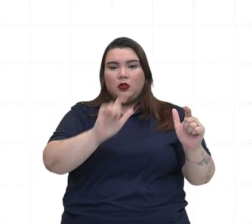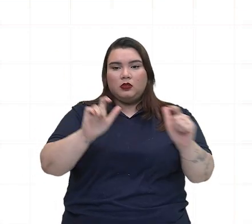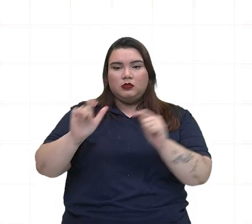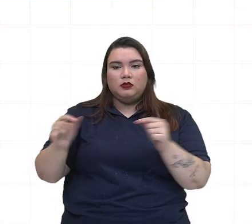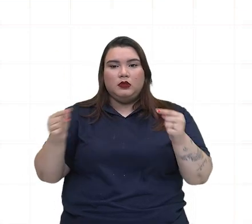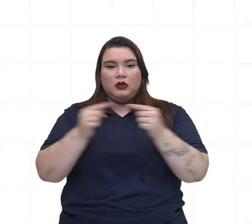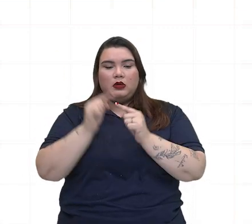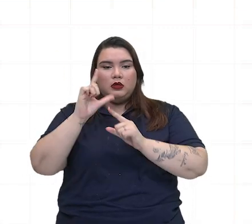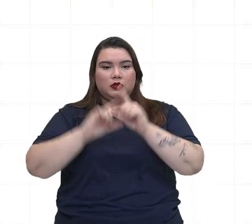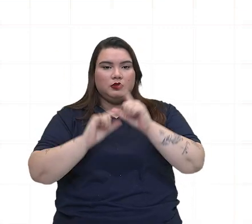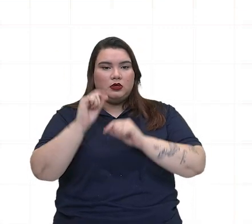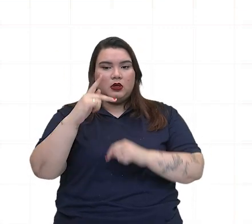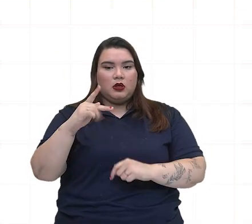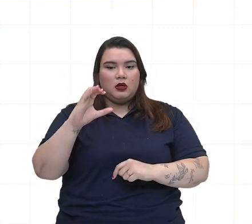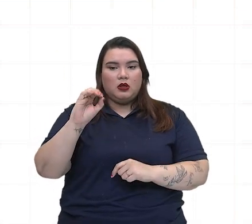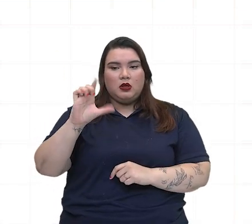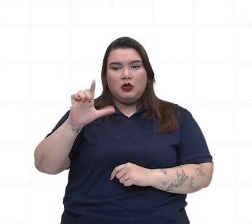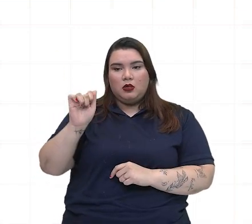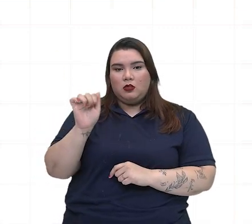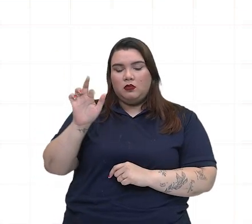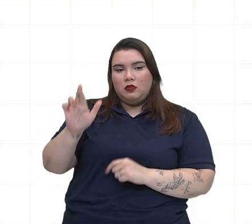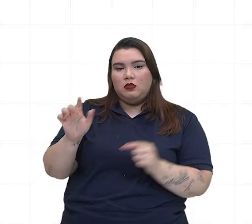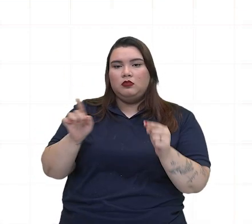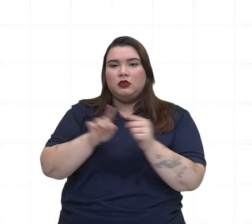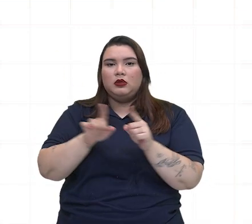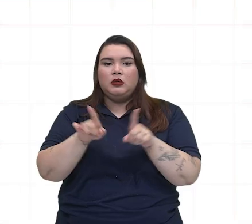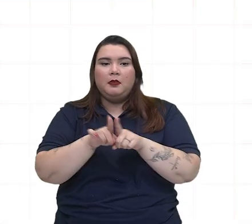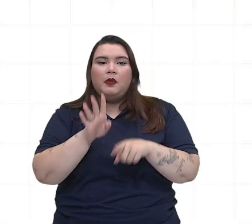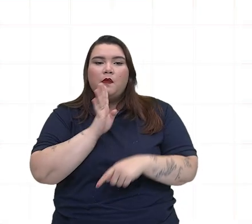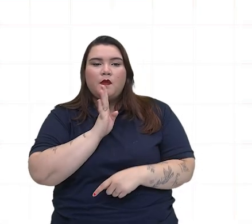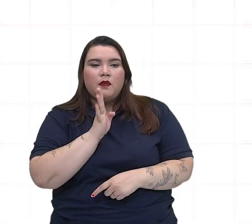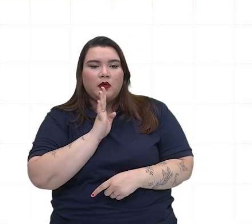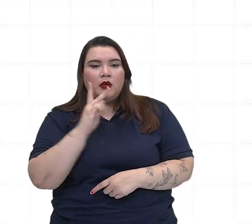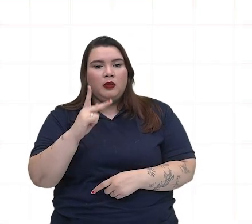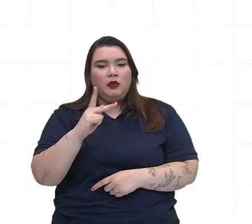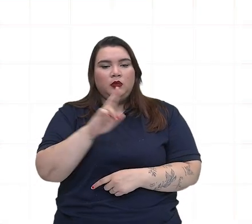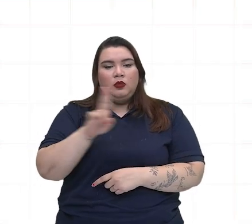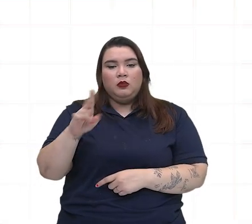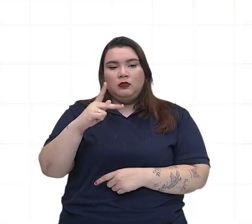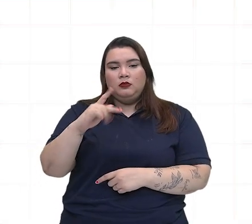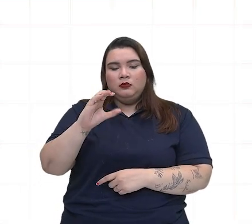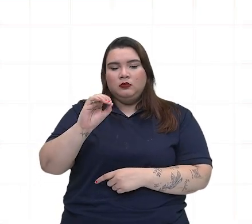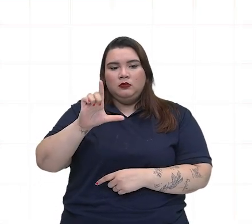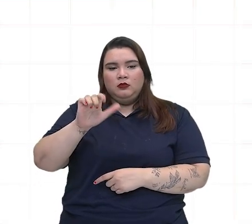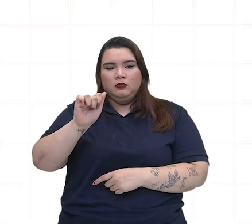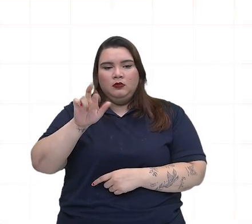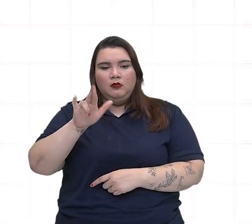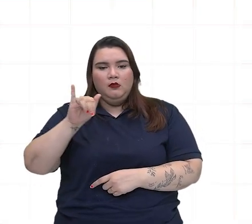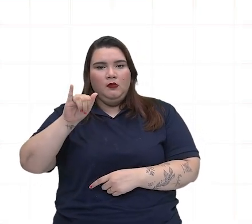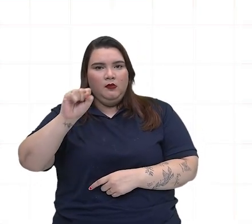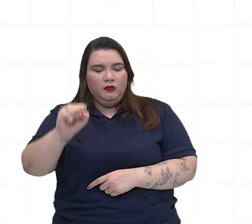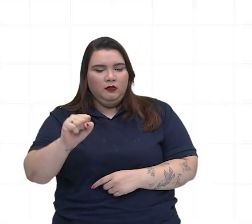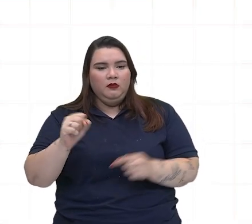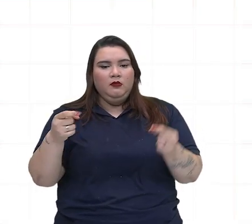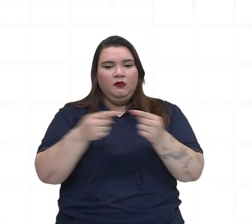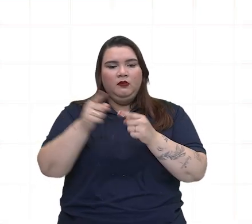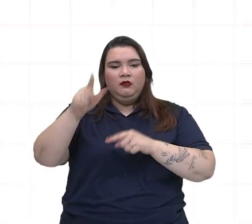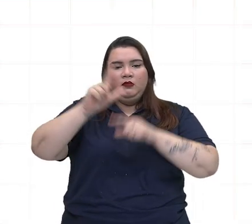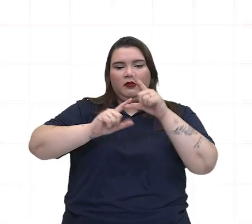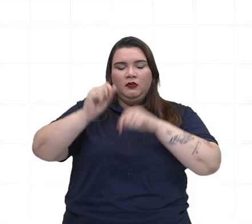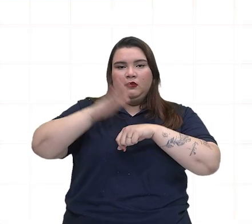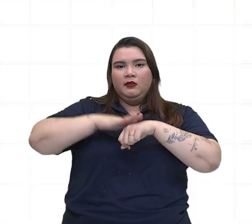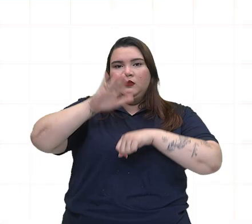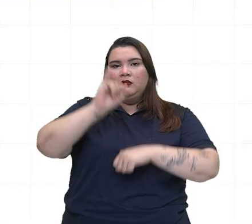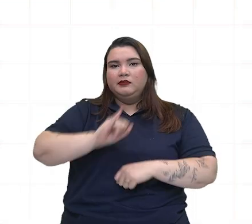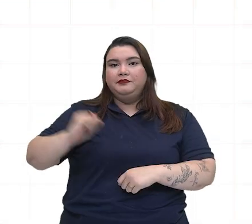a estrela polar, que também é conhecida como Polaris. A estrela polar, ela é uma das estrelas